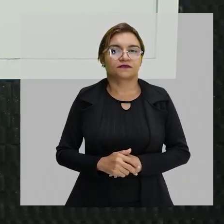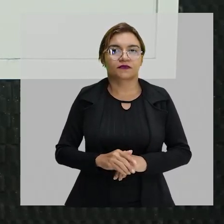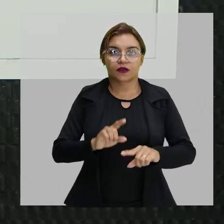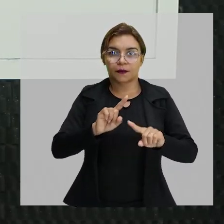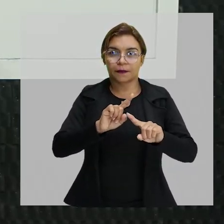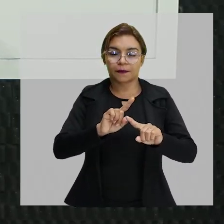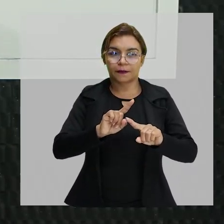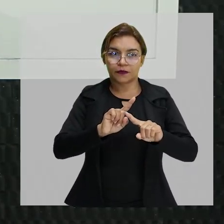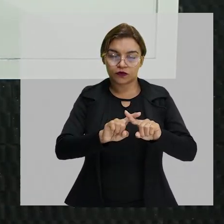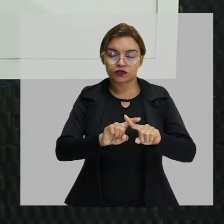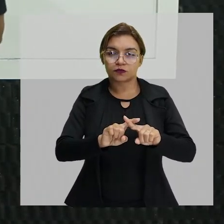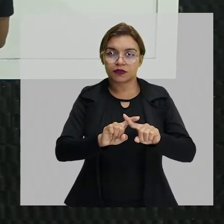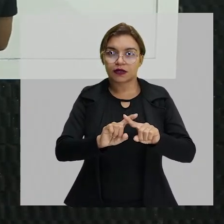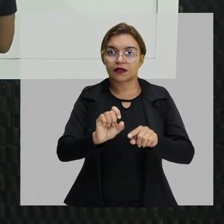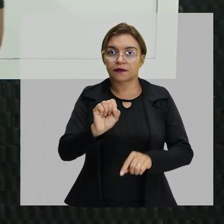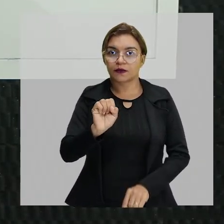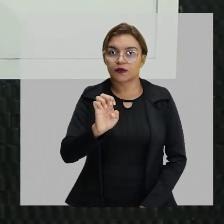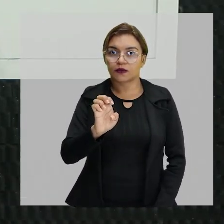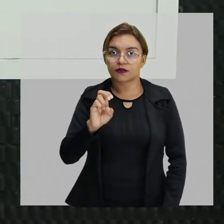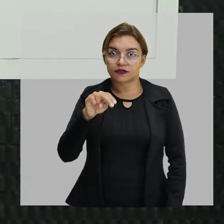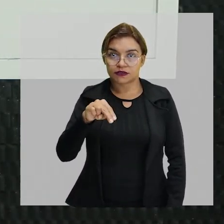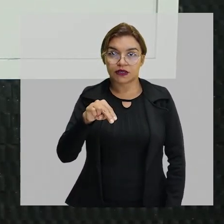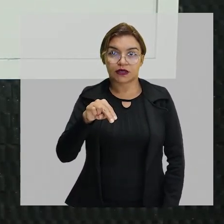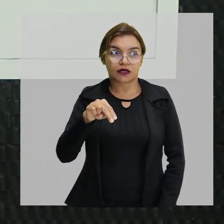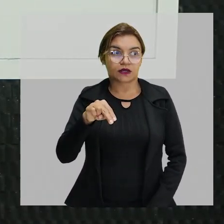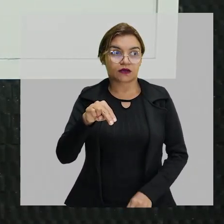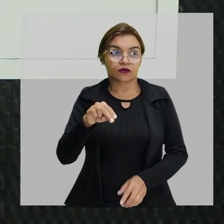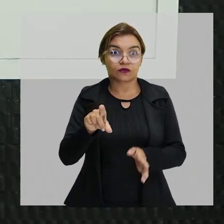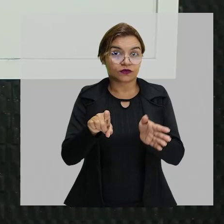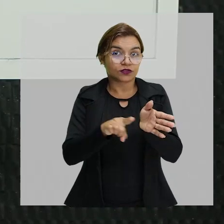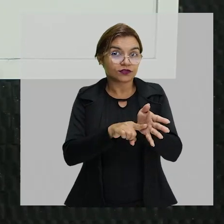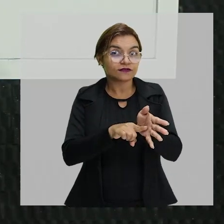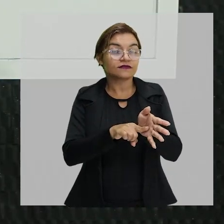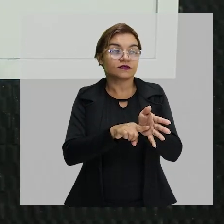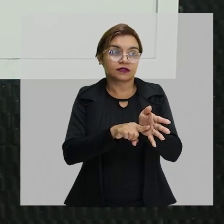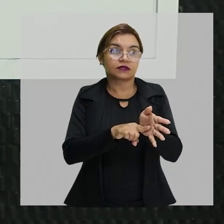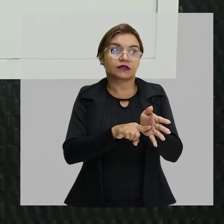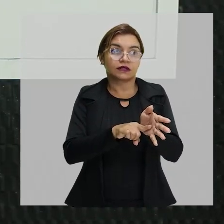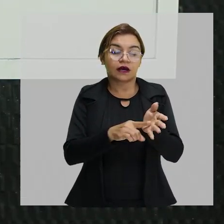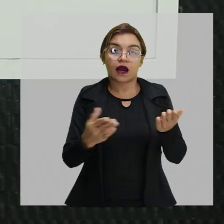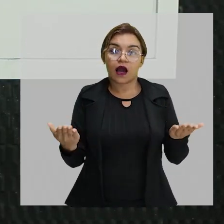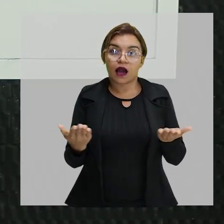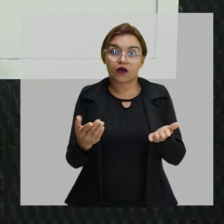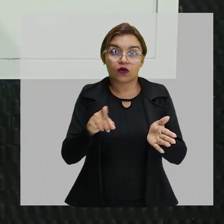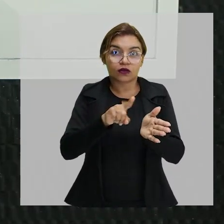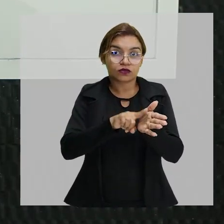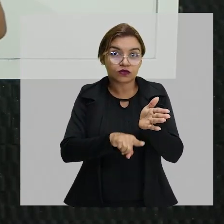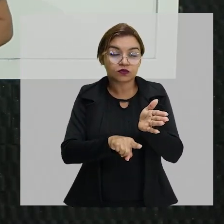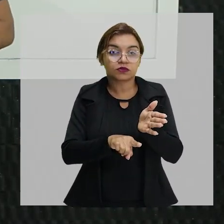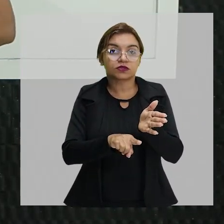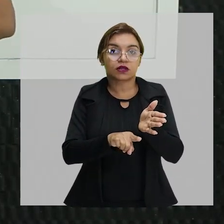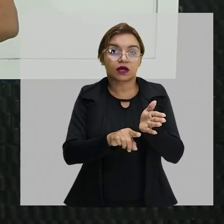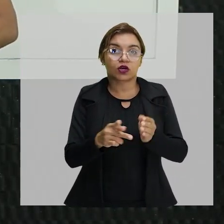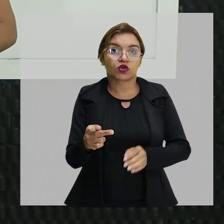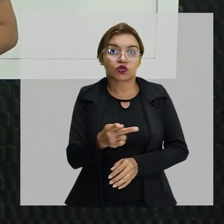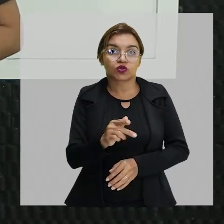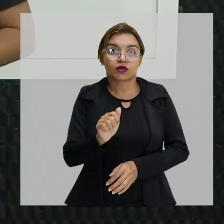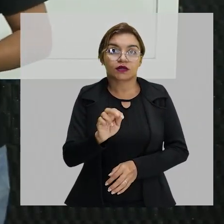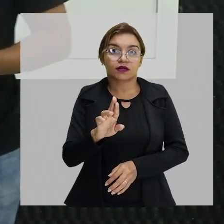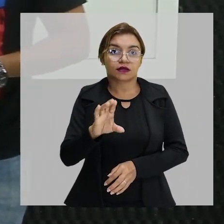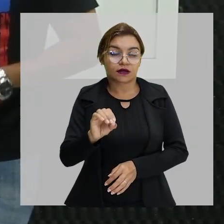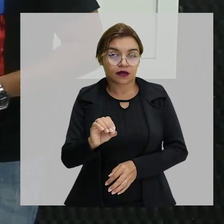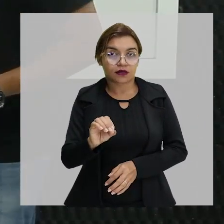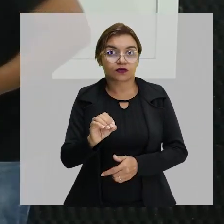Multiplicado pelo seno agora da diferença, ó. Veja aqui na fórmula que você vai subtrair os dois arcos e dividir